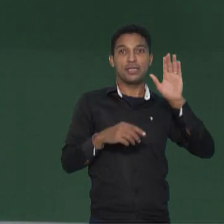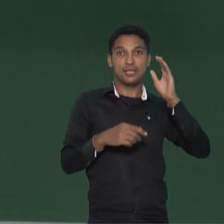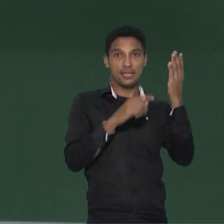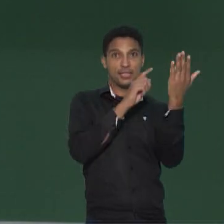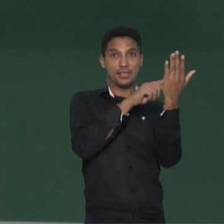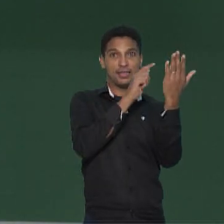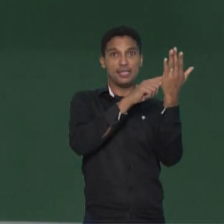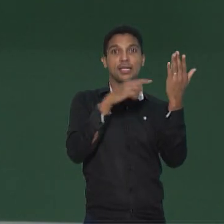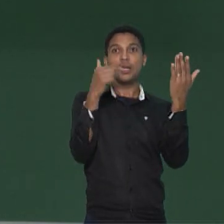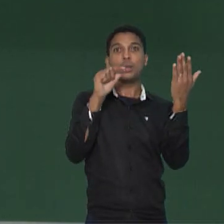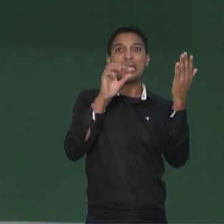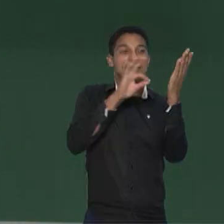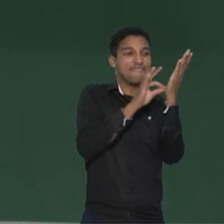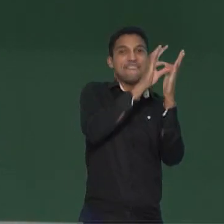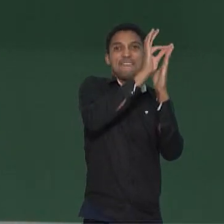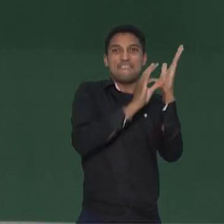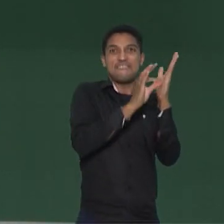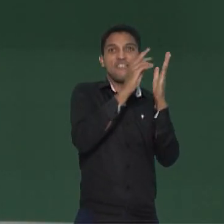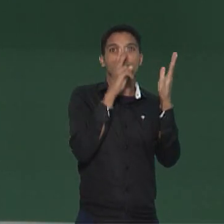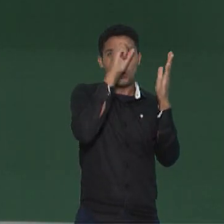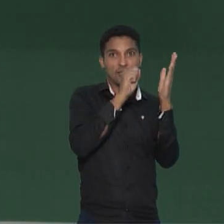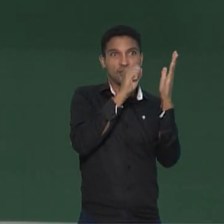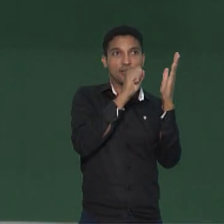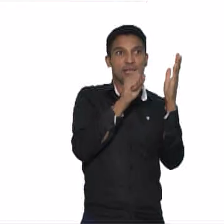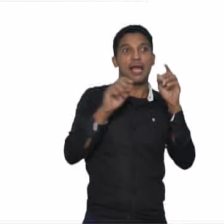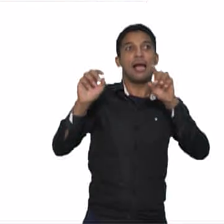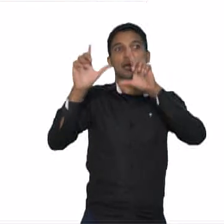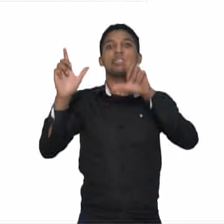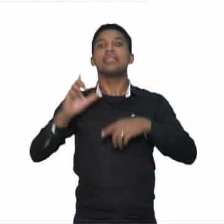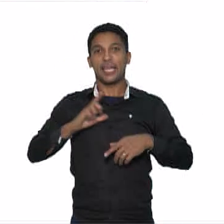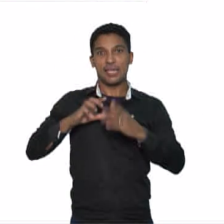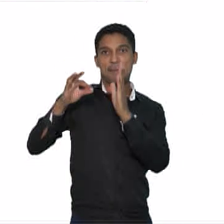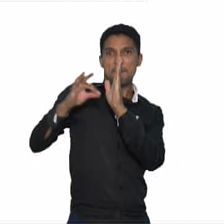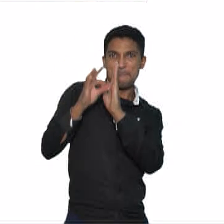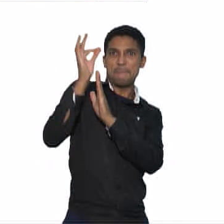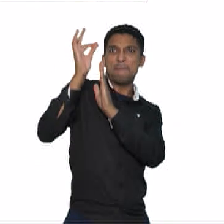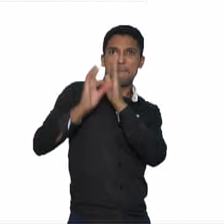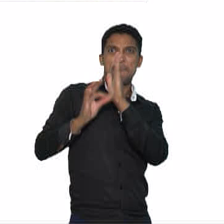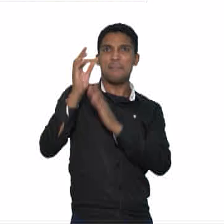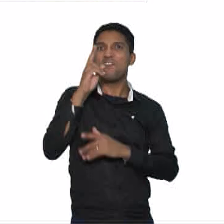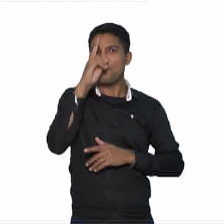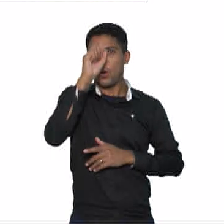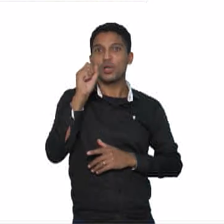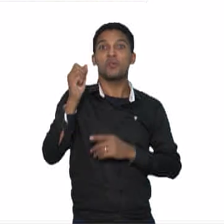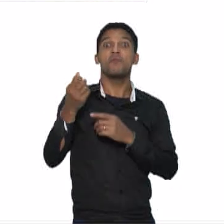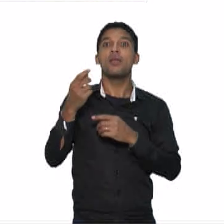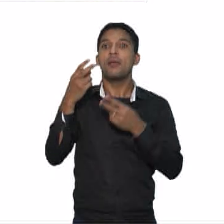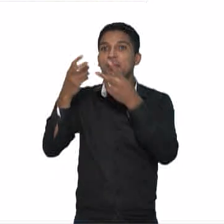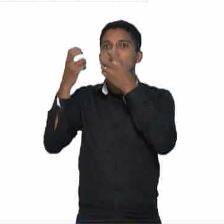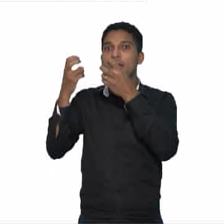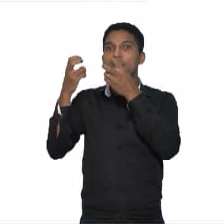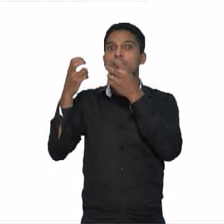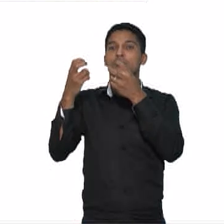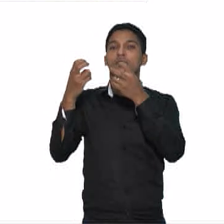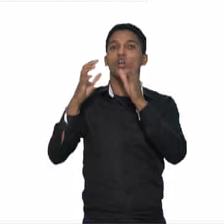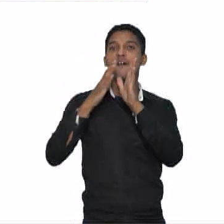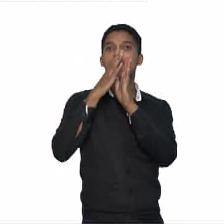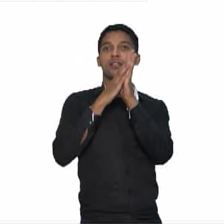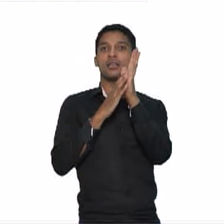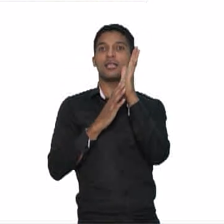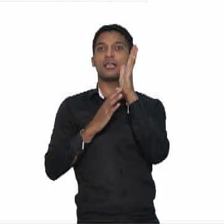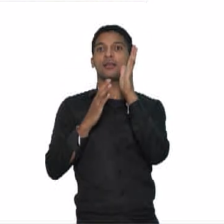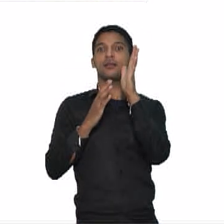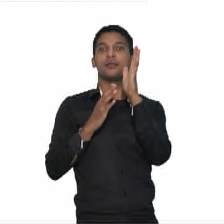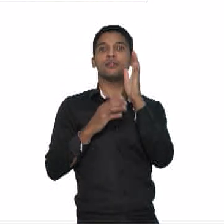aqui tem as marcas de pincel, né? Porque é o São Jorge lutando com o dragão do Rafael Sanzio de 1505. Então você consegue olhar e observar